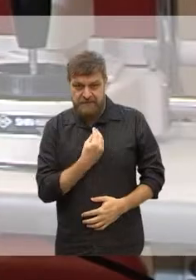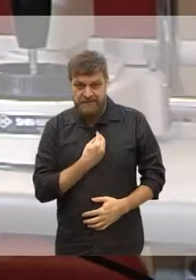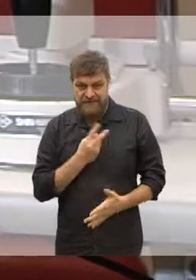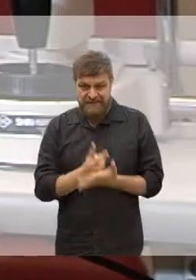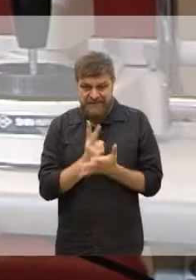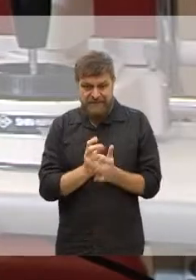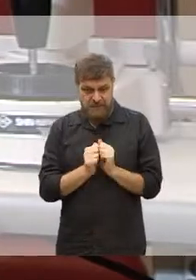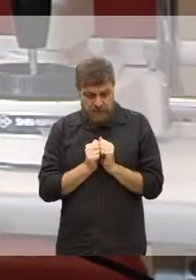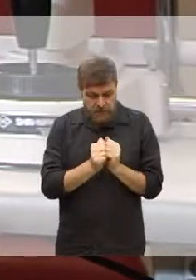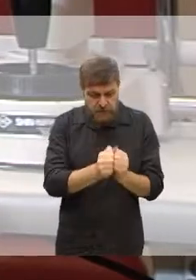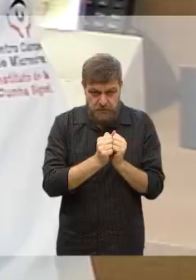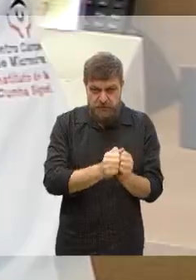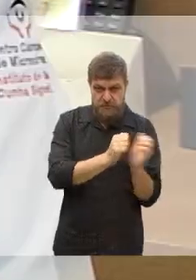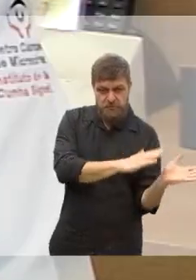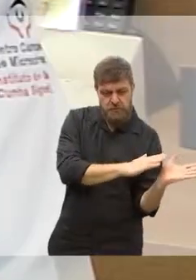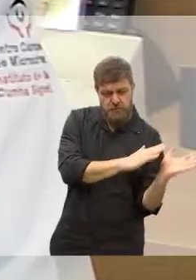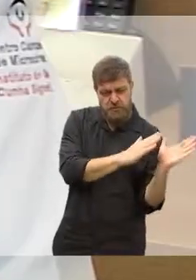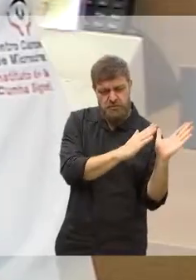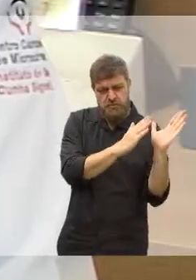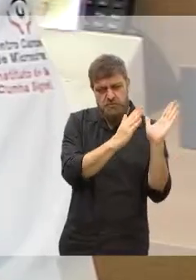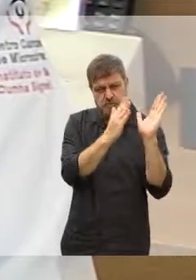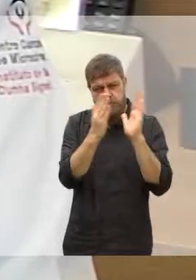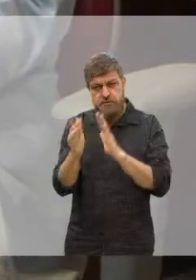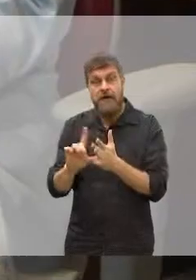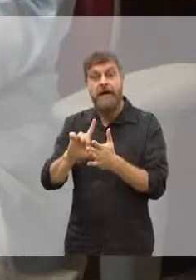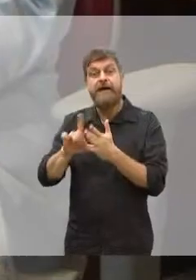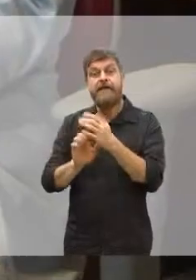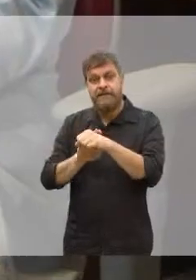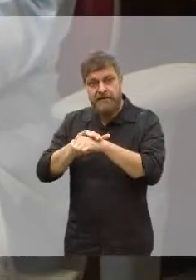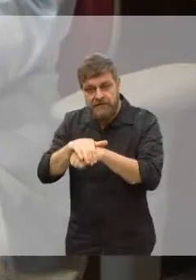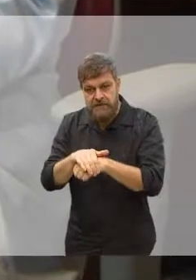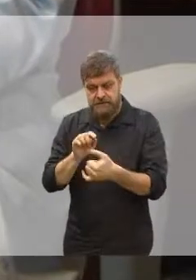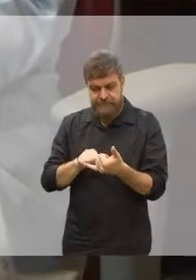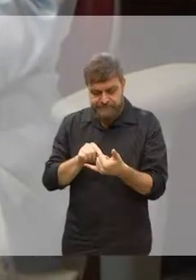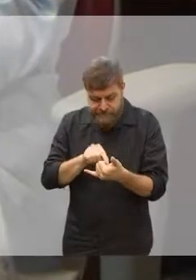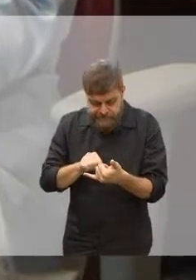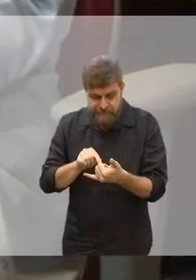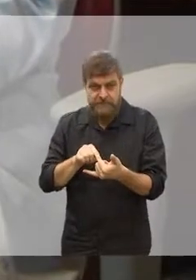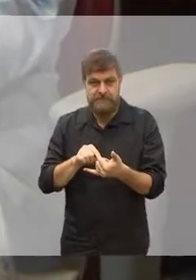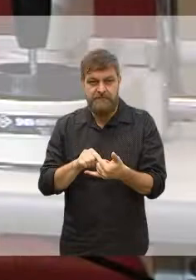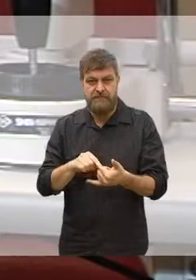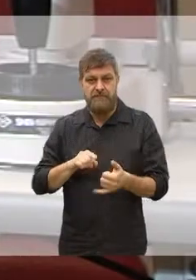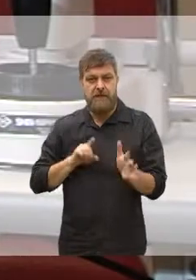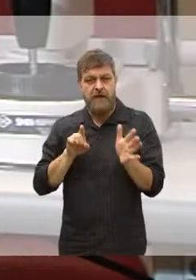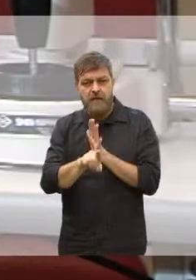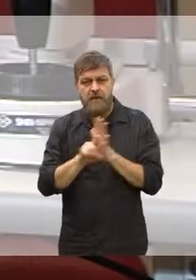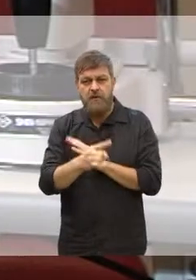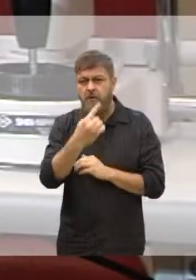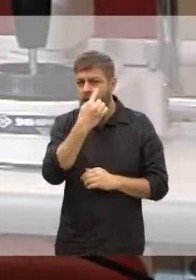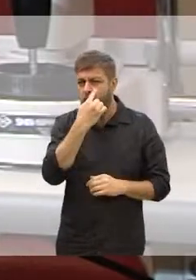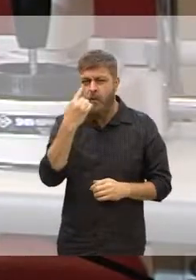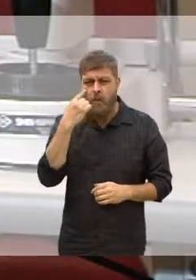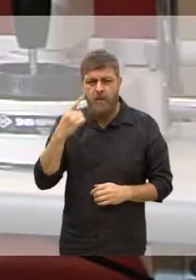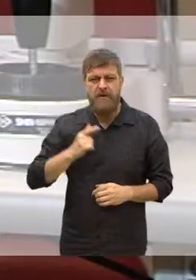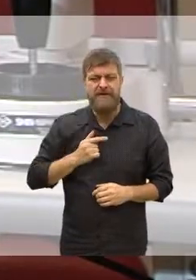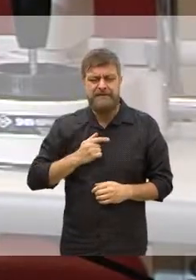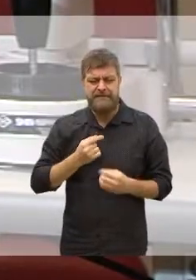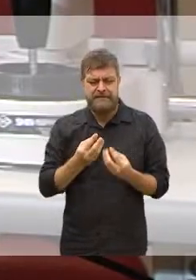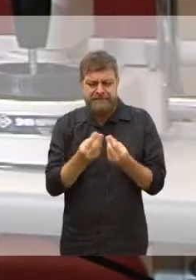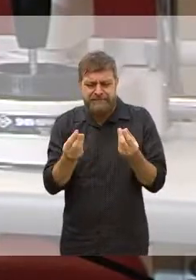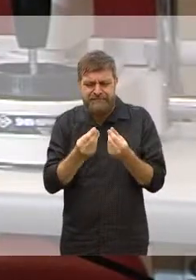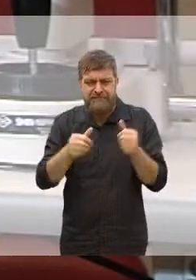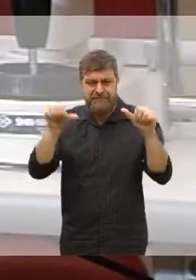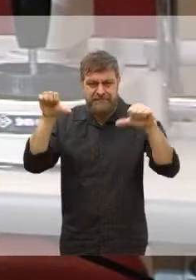o dia inteiro e à noite também. Quais são os prejuízos para a visão a respeito